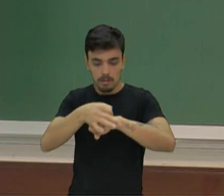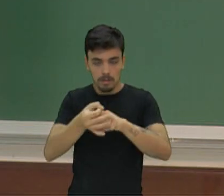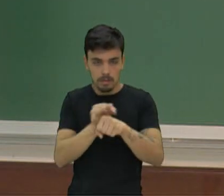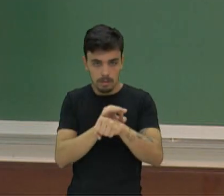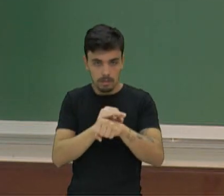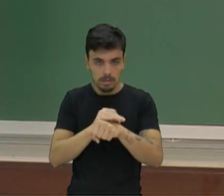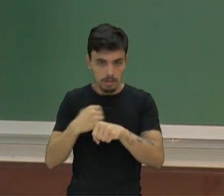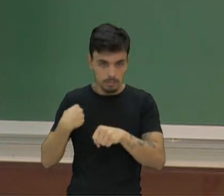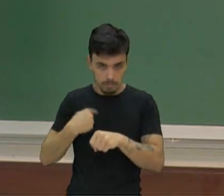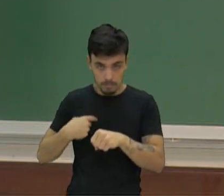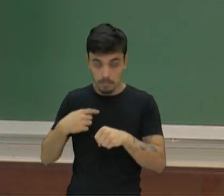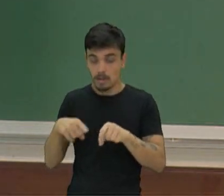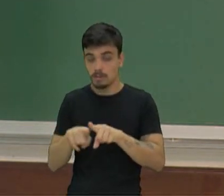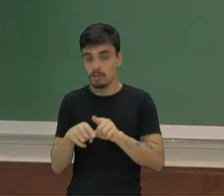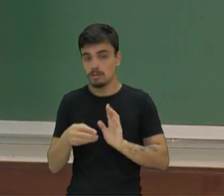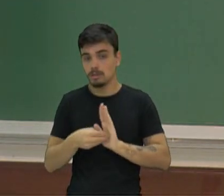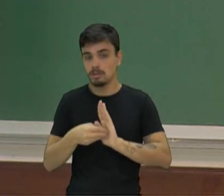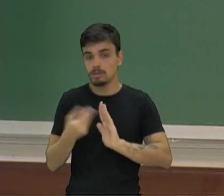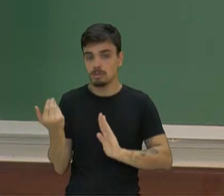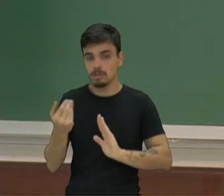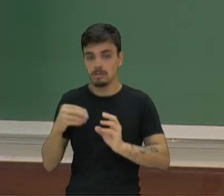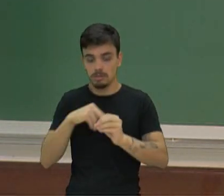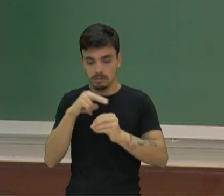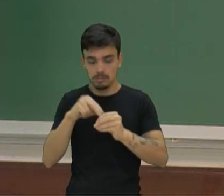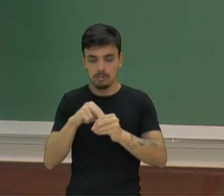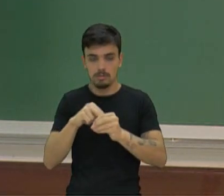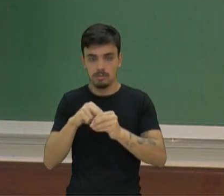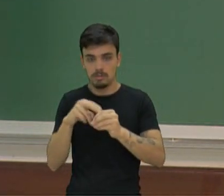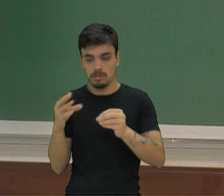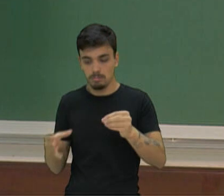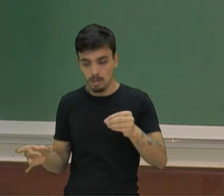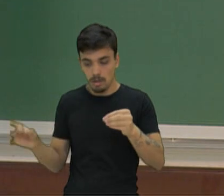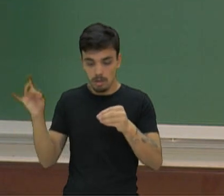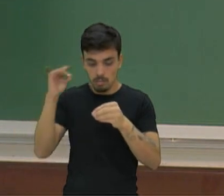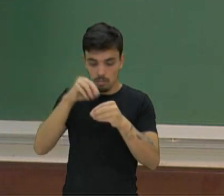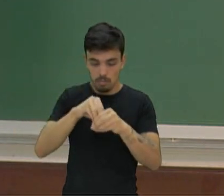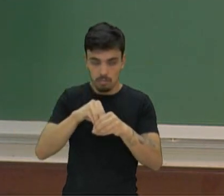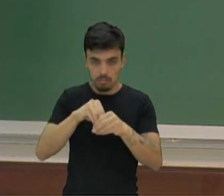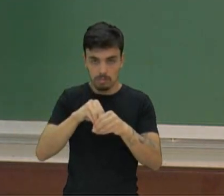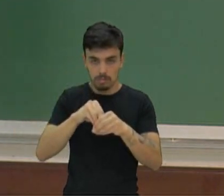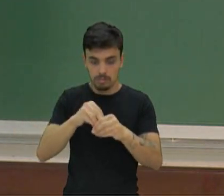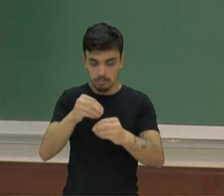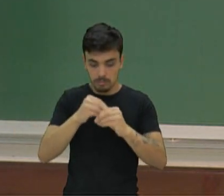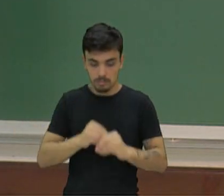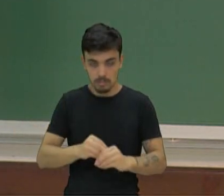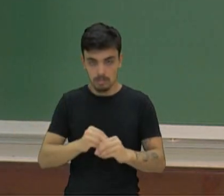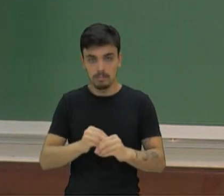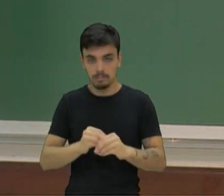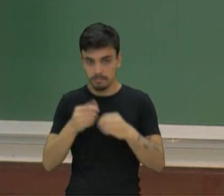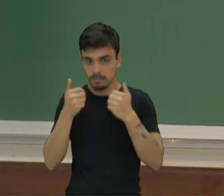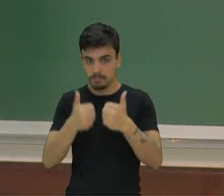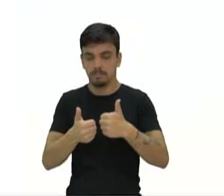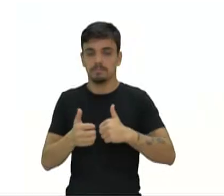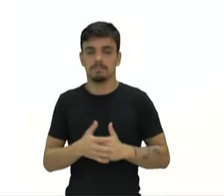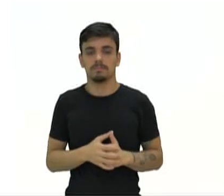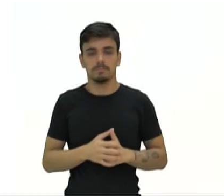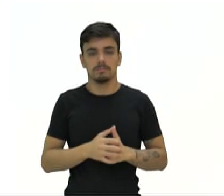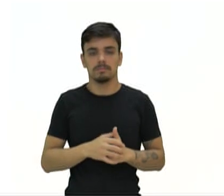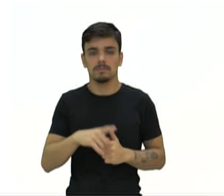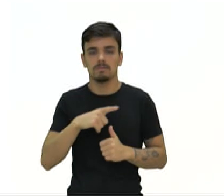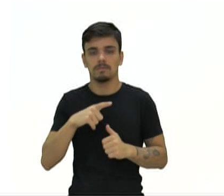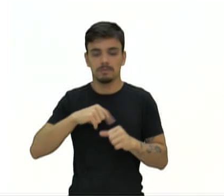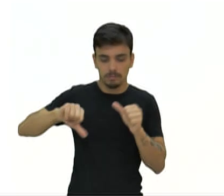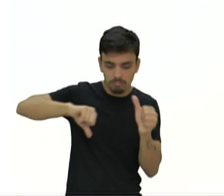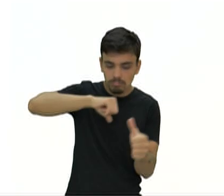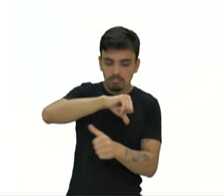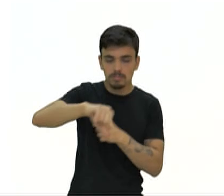núcleo. Para quê? Para que a gente possa pôr o núcleo dentro desse óvulo anucleado, tá? Fazer a fusão.